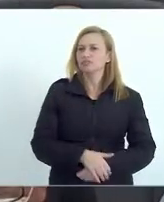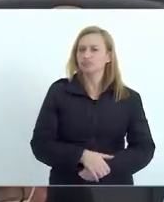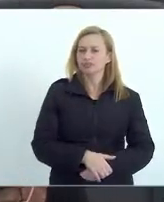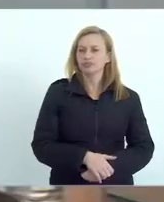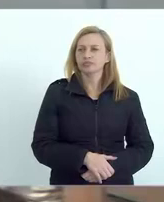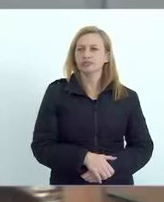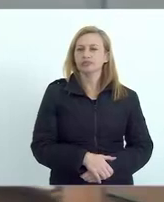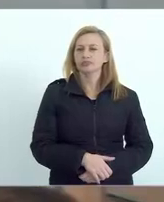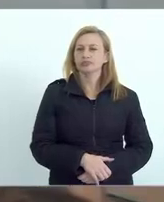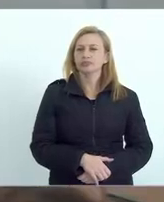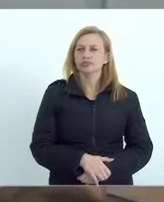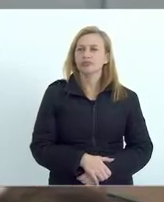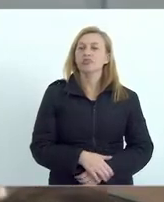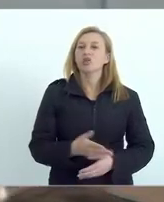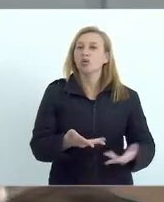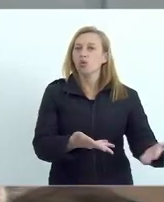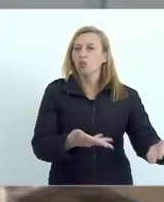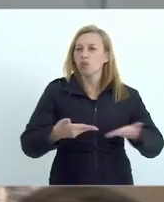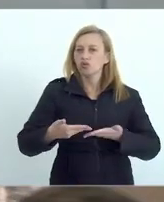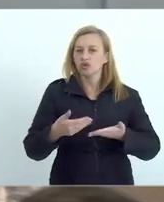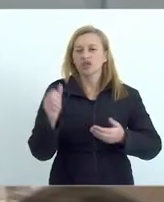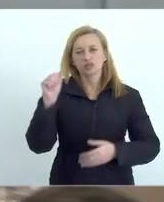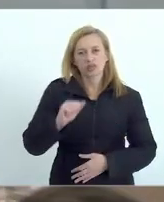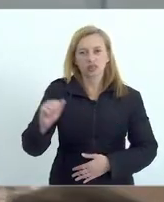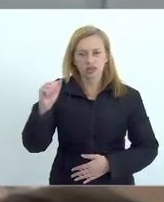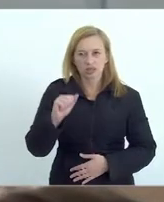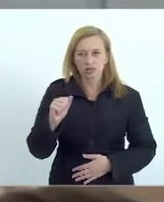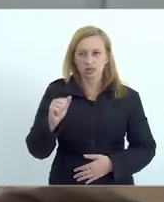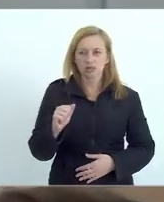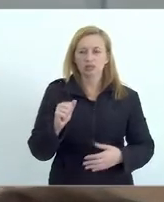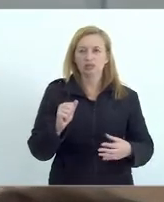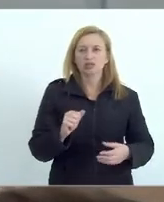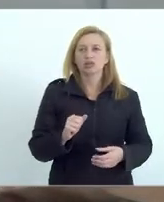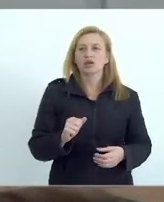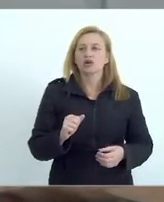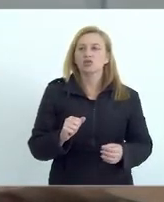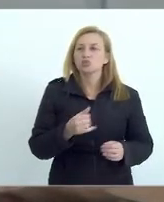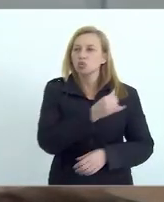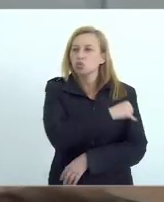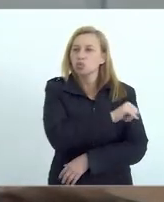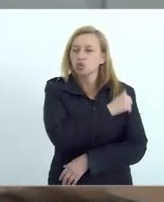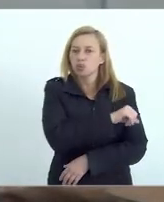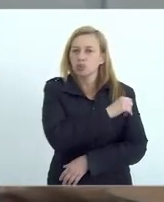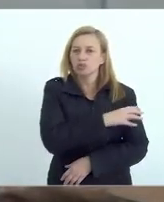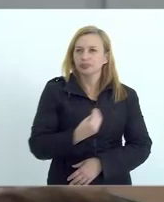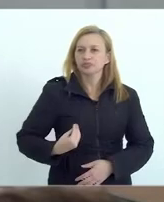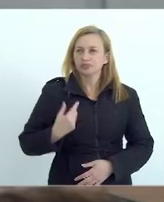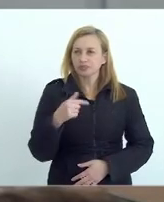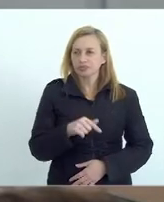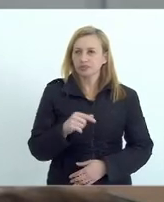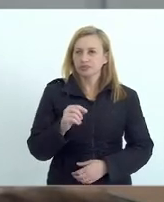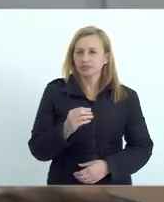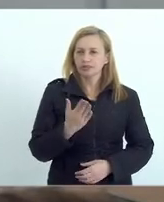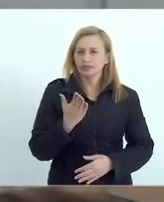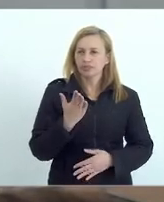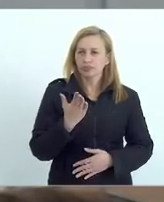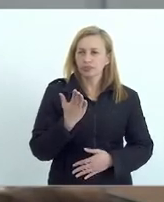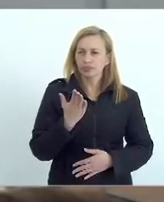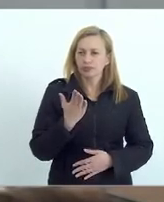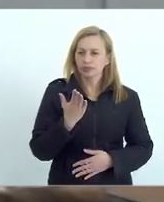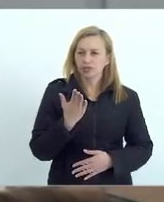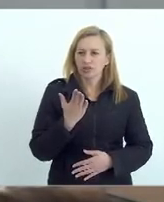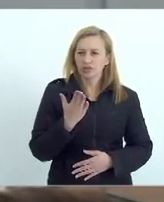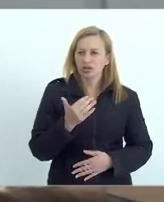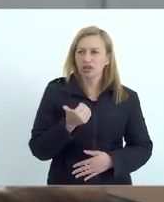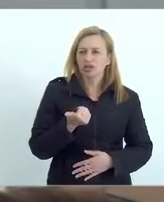eu tinha um convite da associação comercial do Rio de Janeiro já está presente no almoço que teria uso